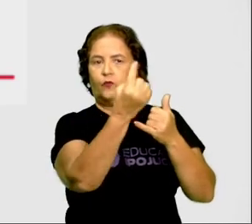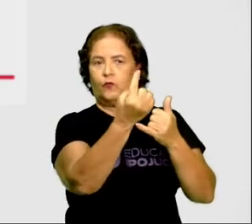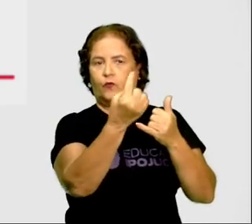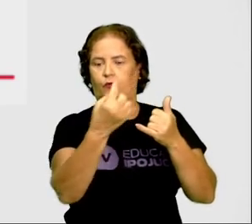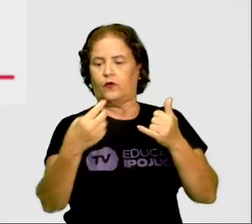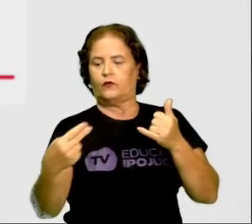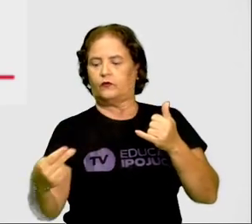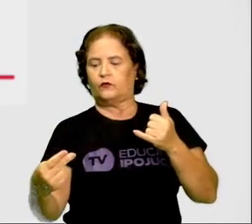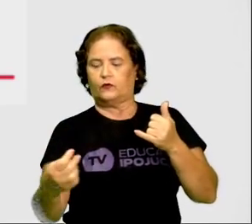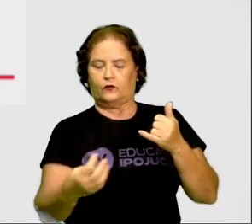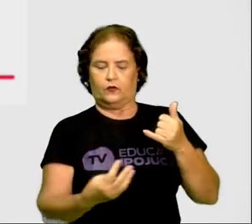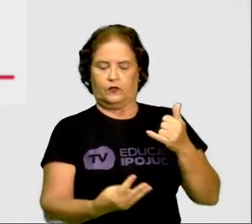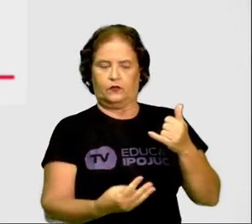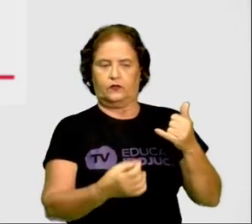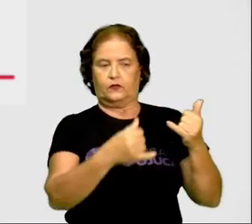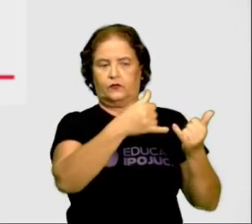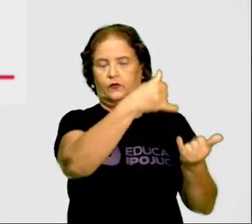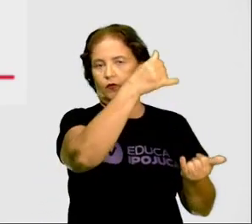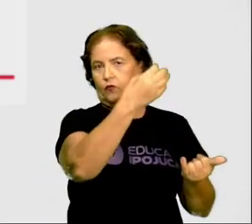E aí o nosso